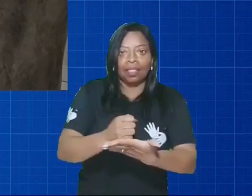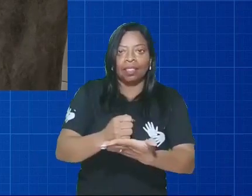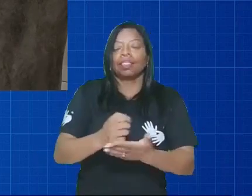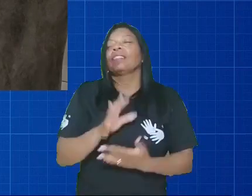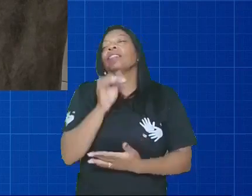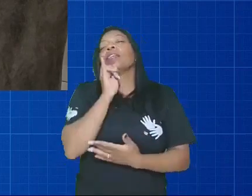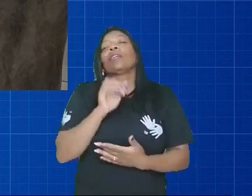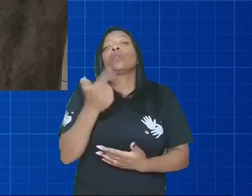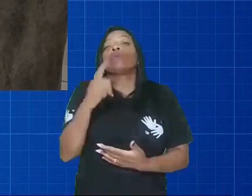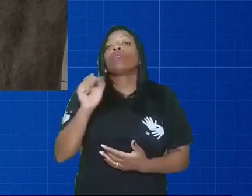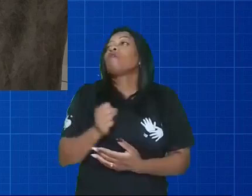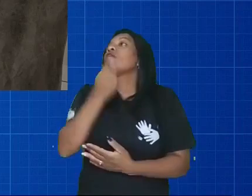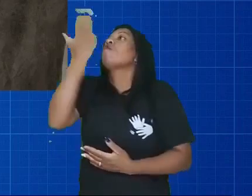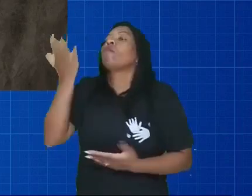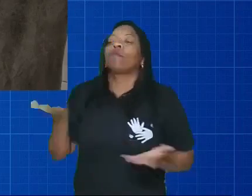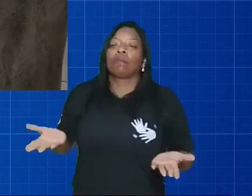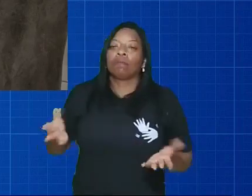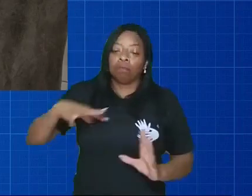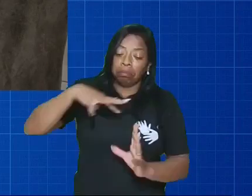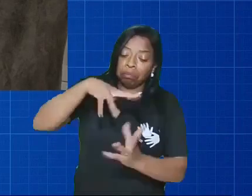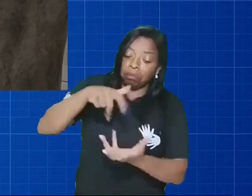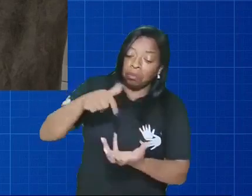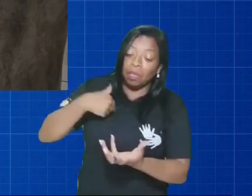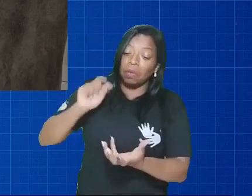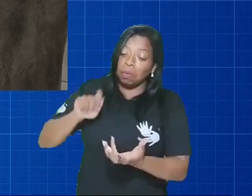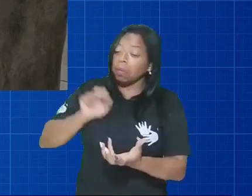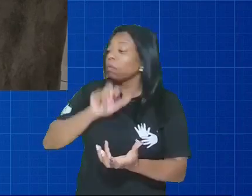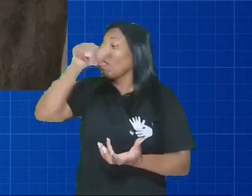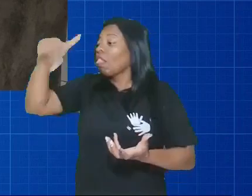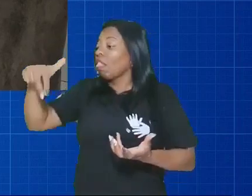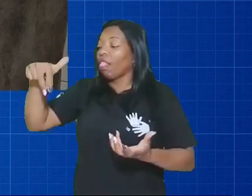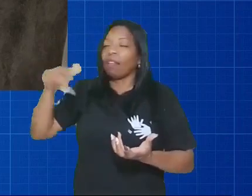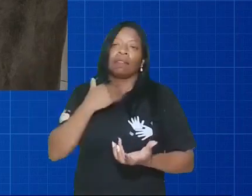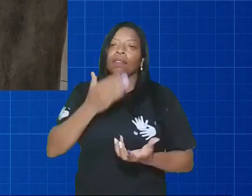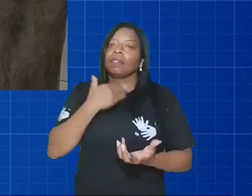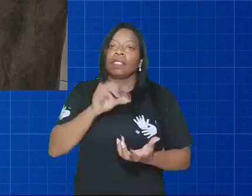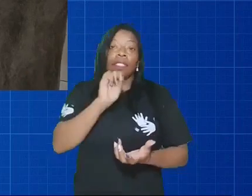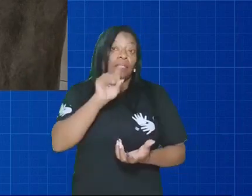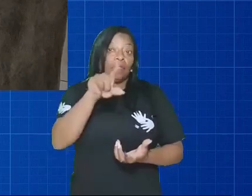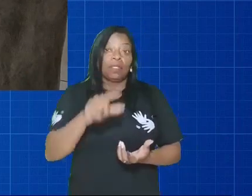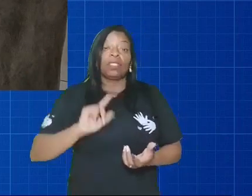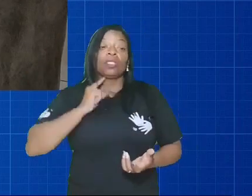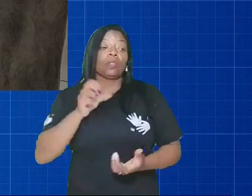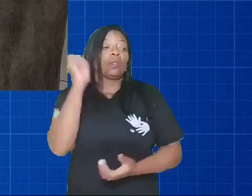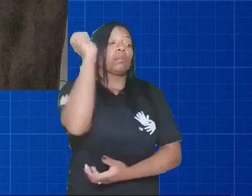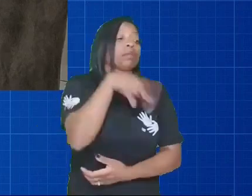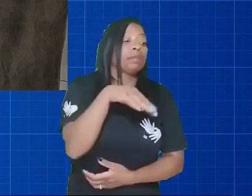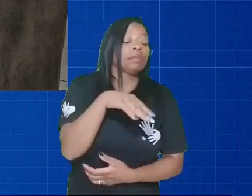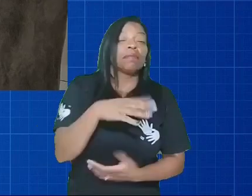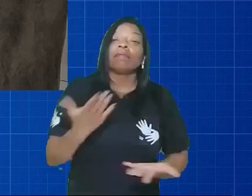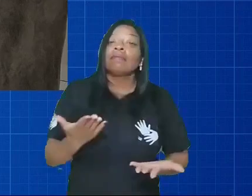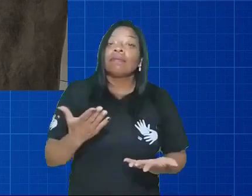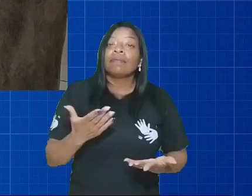No primeiro momento, né? Porque aqui, se eu abrir a janela onde estamos e jogar, não vai estar do lado de fora, vai estar aqui no meio ainda